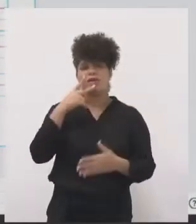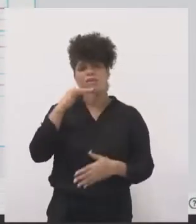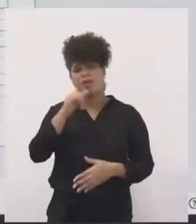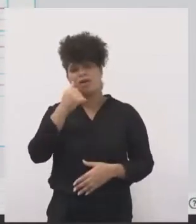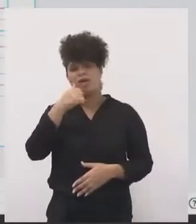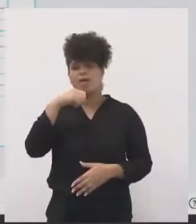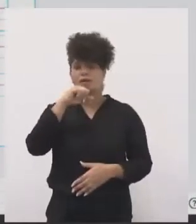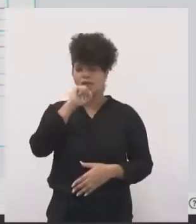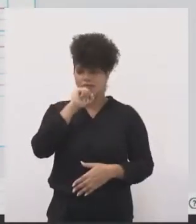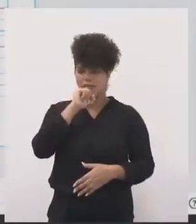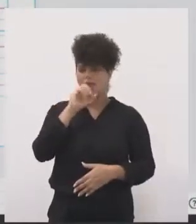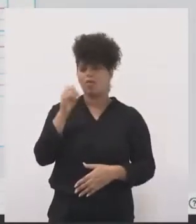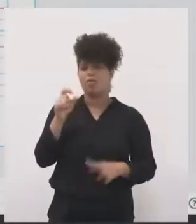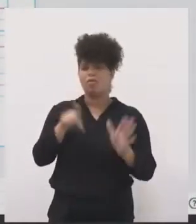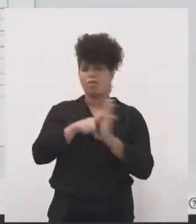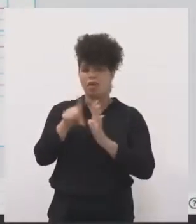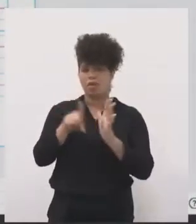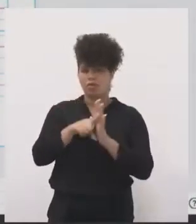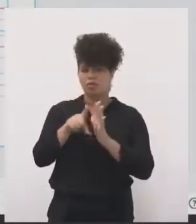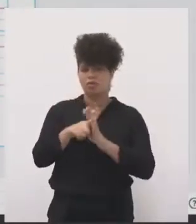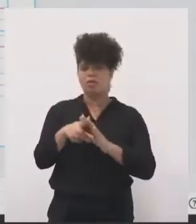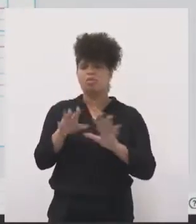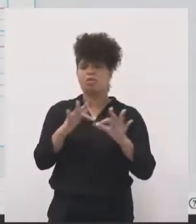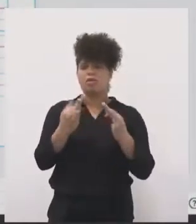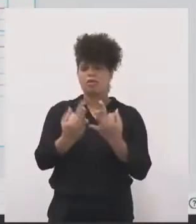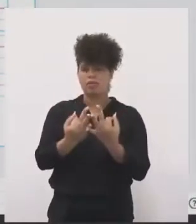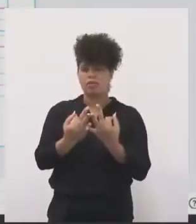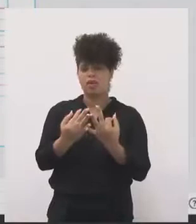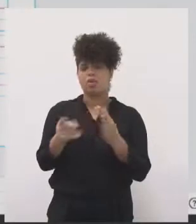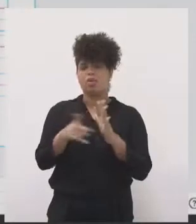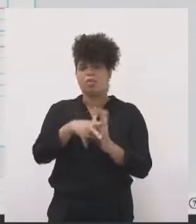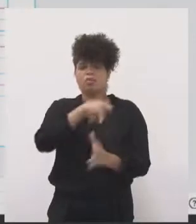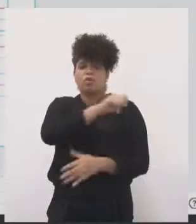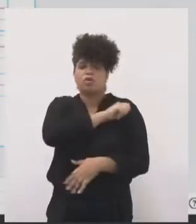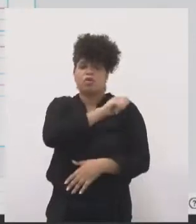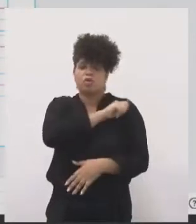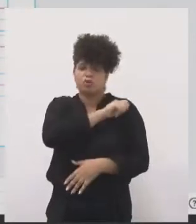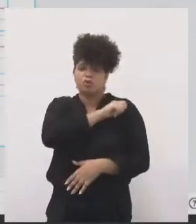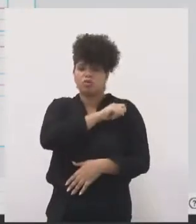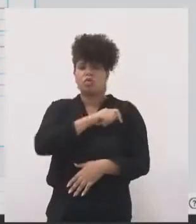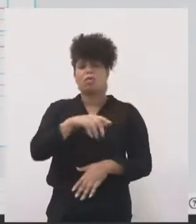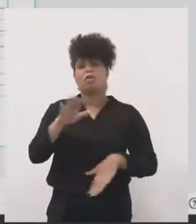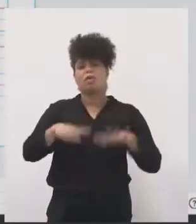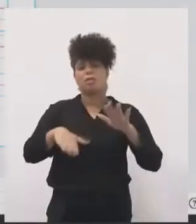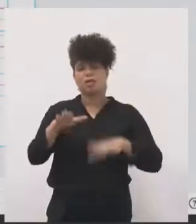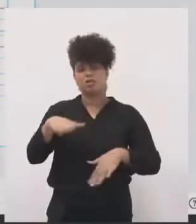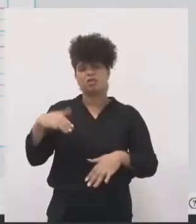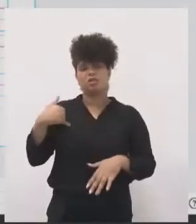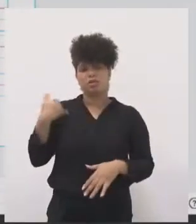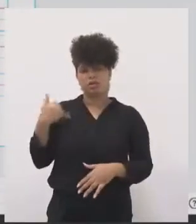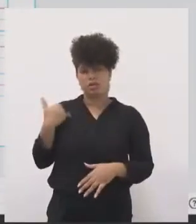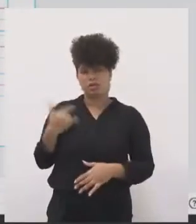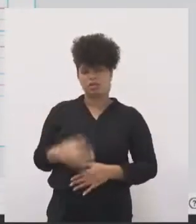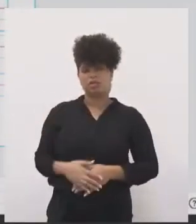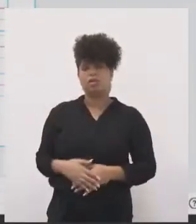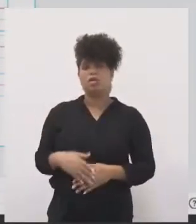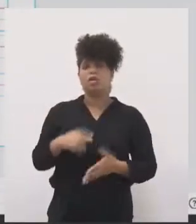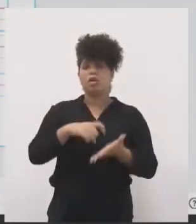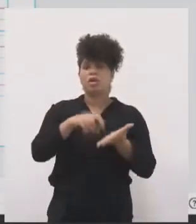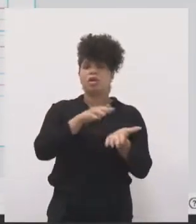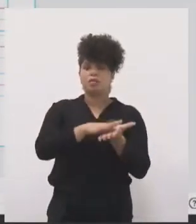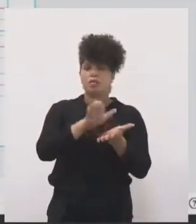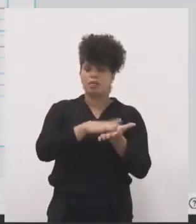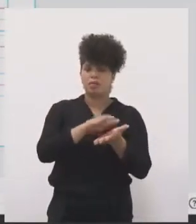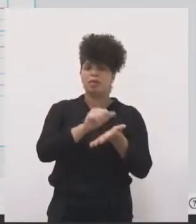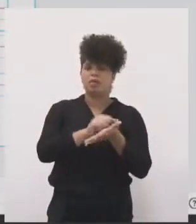ou perguntar alguma coisa relacionada à família, e o aluno pode, né, dependendo da idade dele, ou o professor imprime e entrega essa